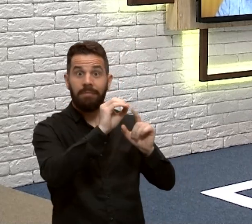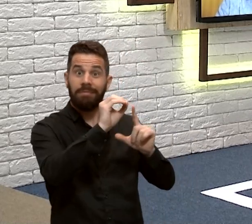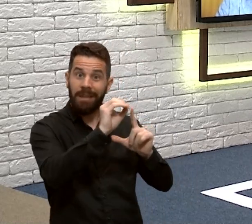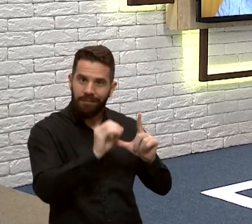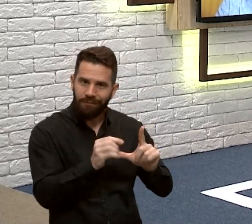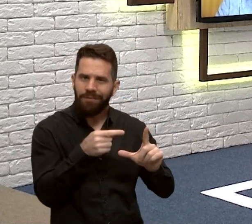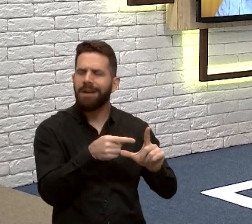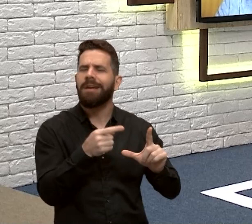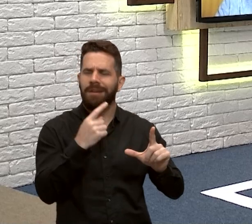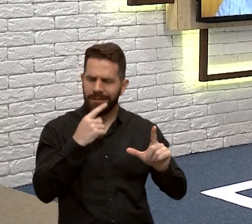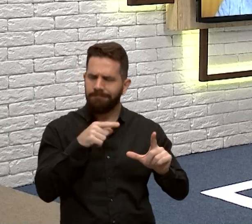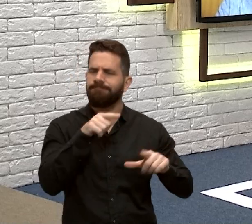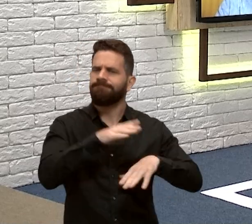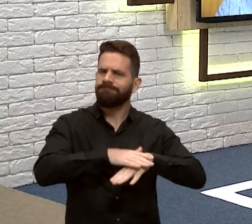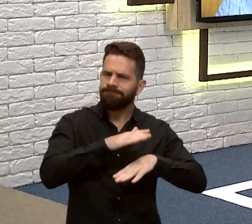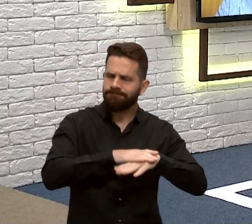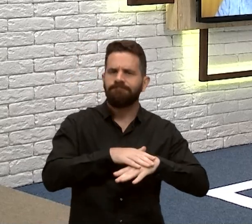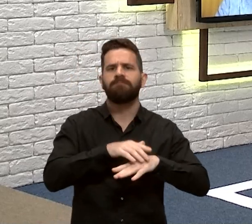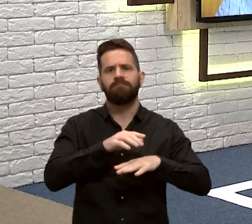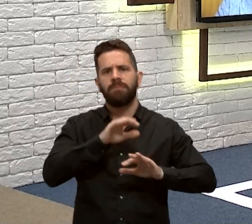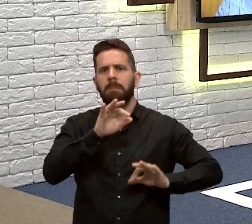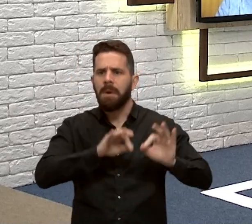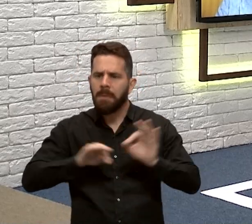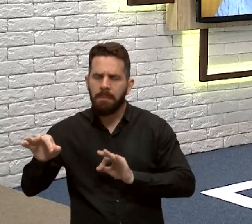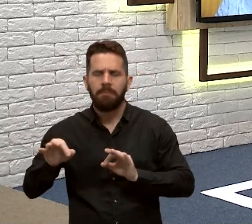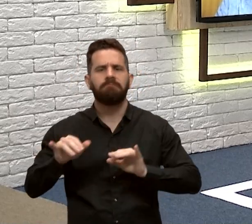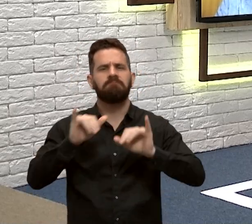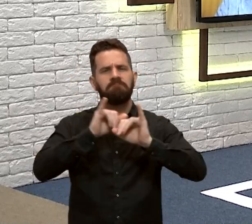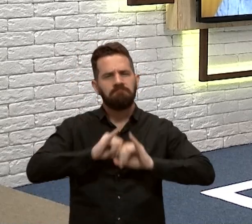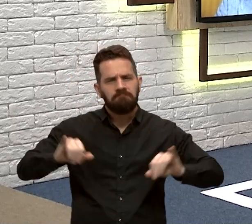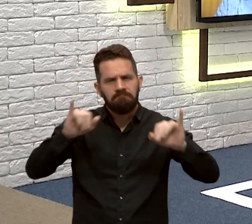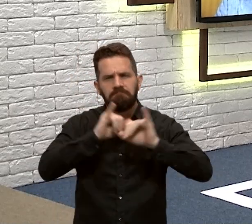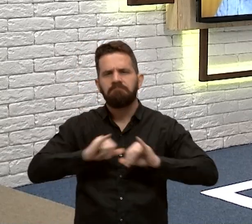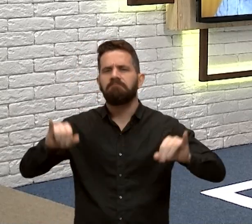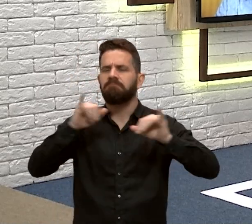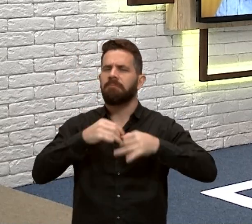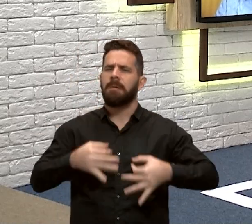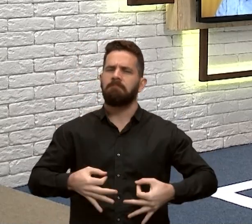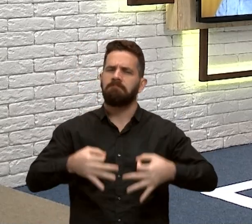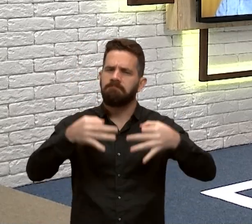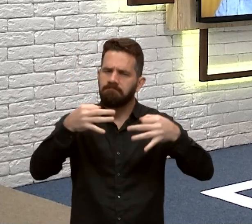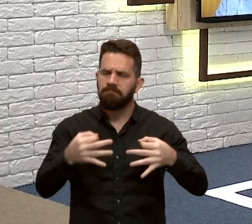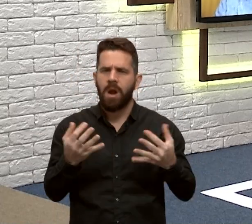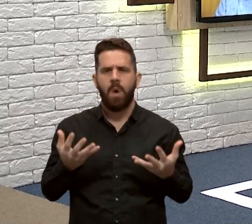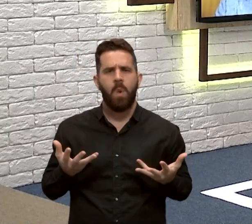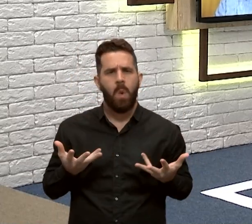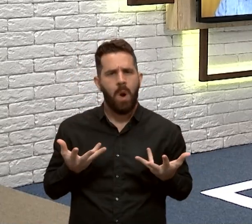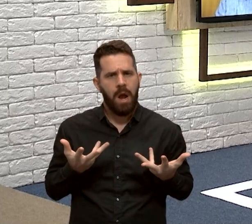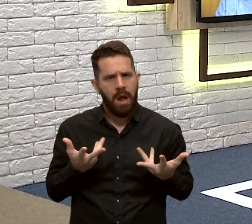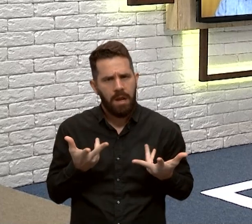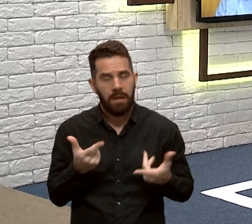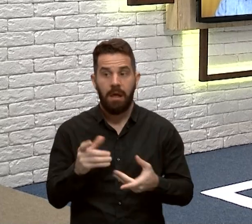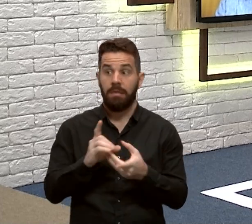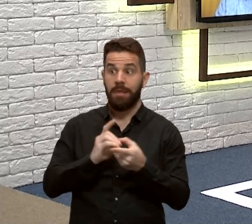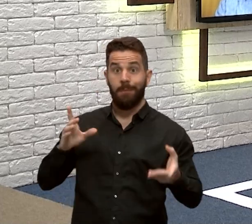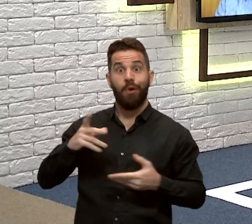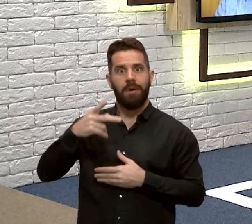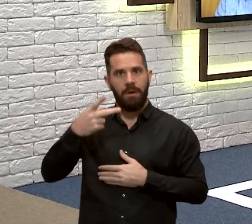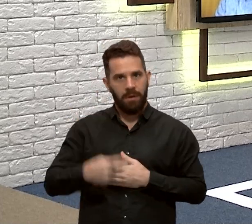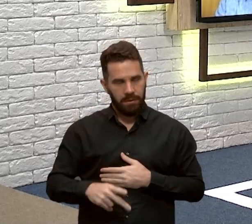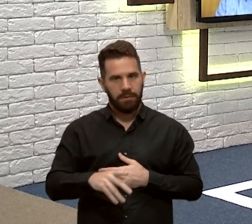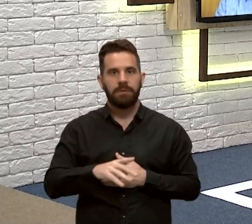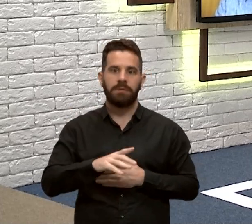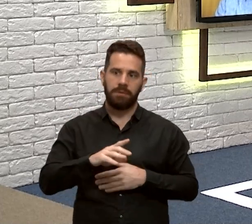de produzir uma comunicação engajada, uma comunicação que, de fato, constrói a democracia nesse nosso território